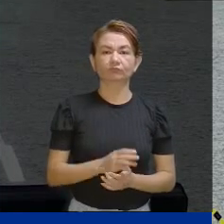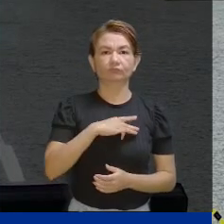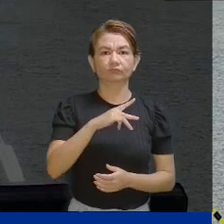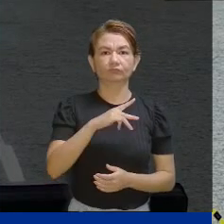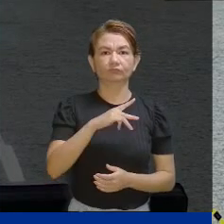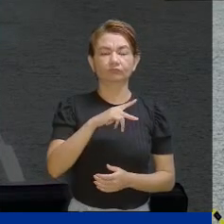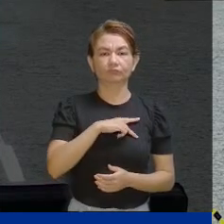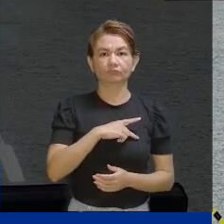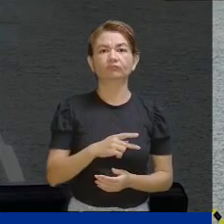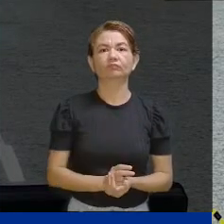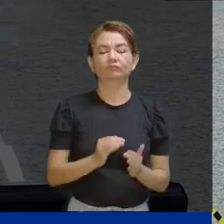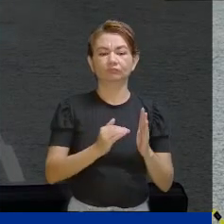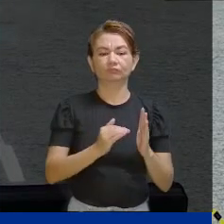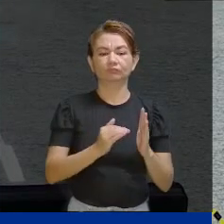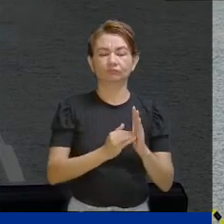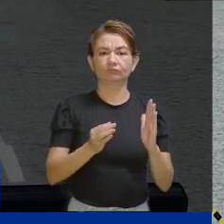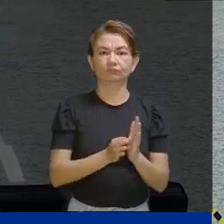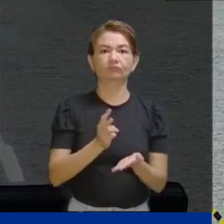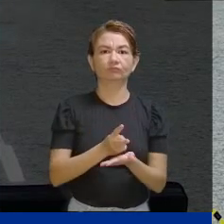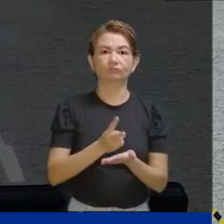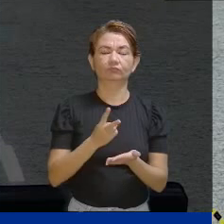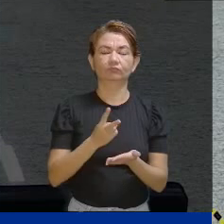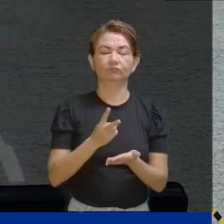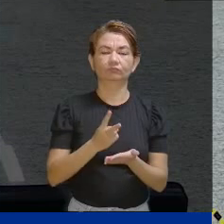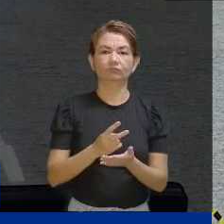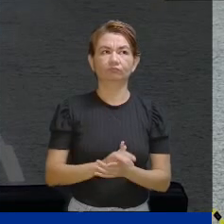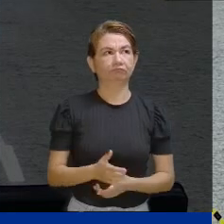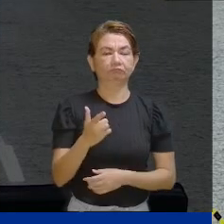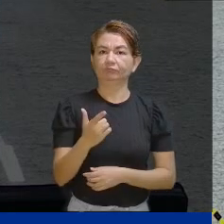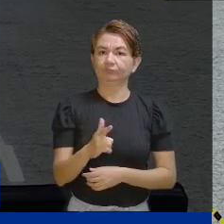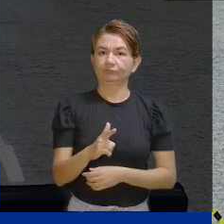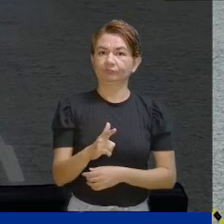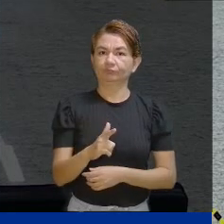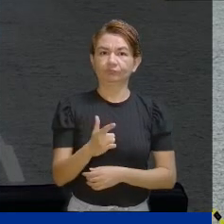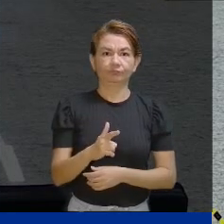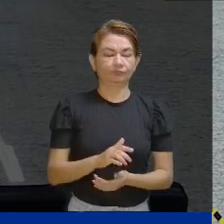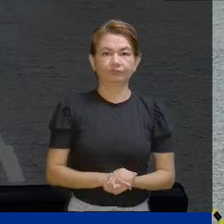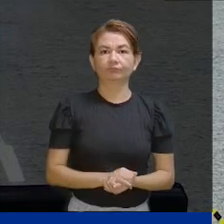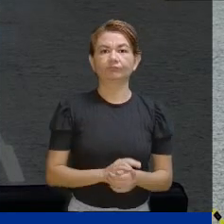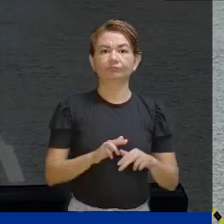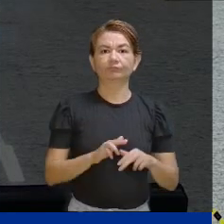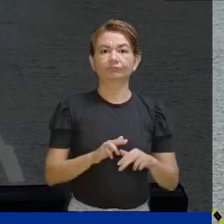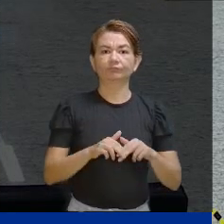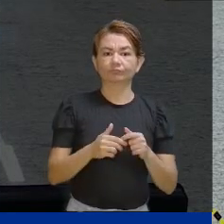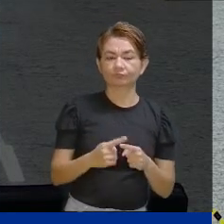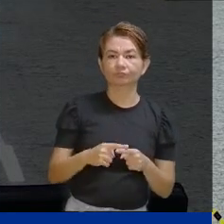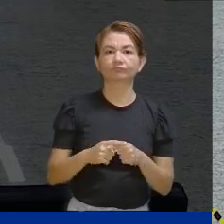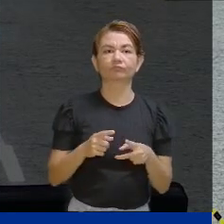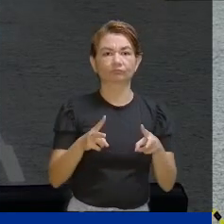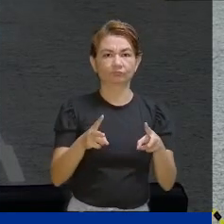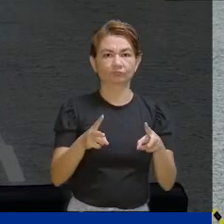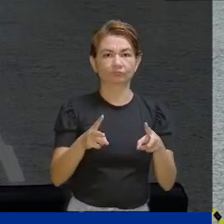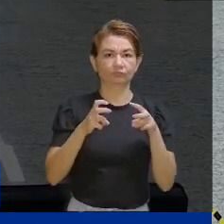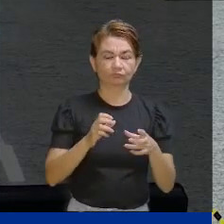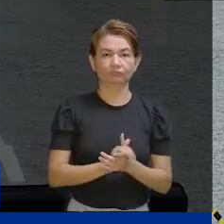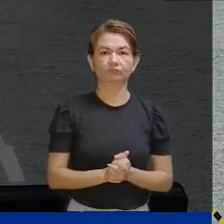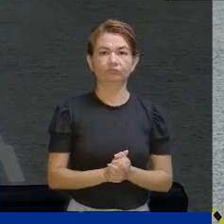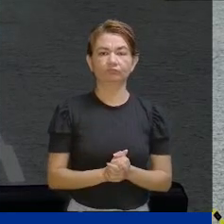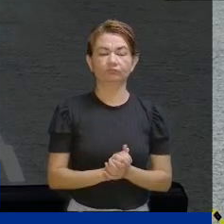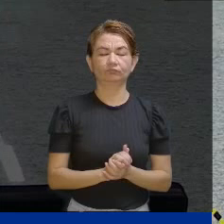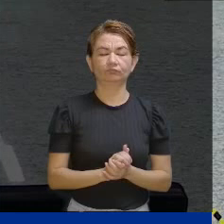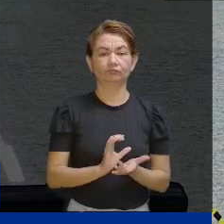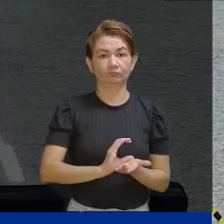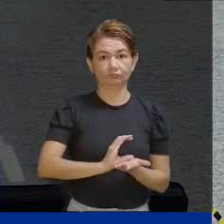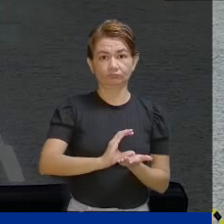termos do parecer, identifica que não houve publicidade institucional, porquanto não se verificou